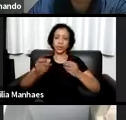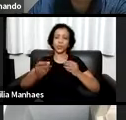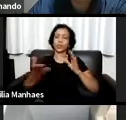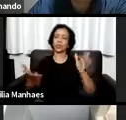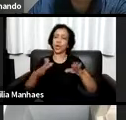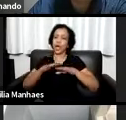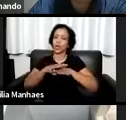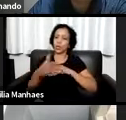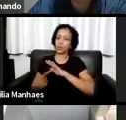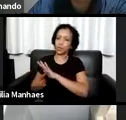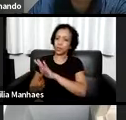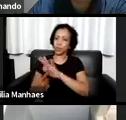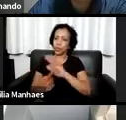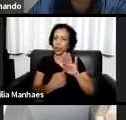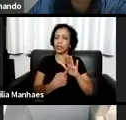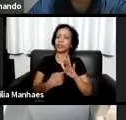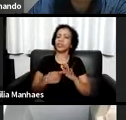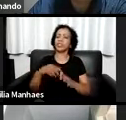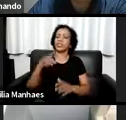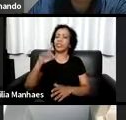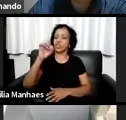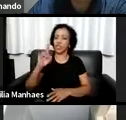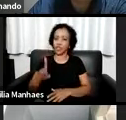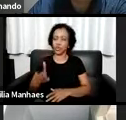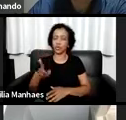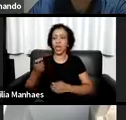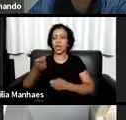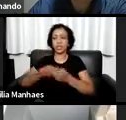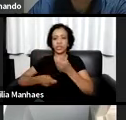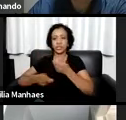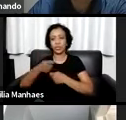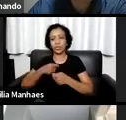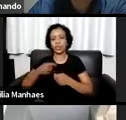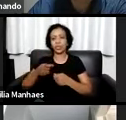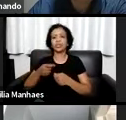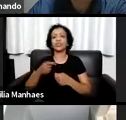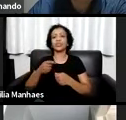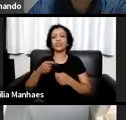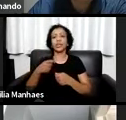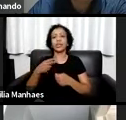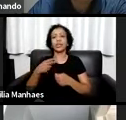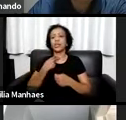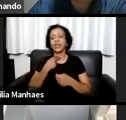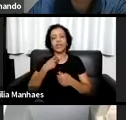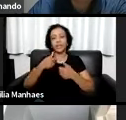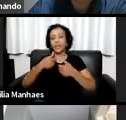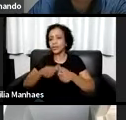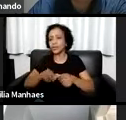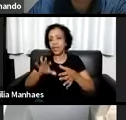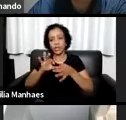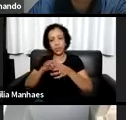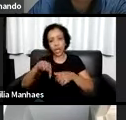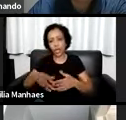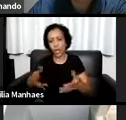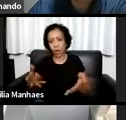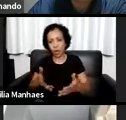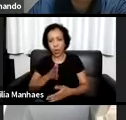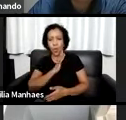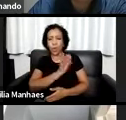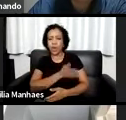noite, do nosso diretor executivo, que por motivo de força maior não pôde estar conosco, mas o coração